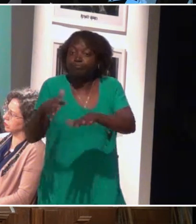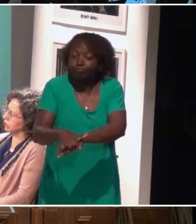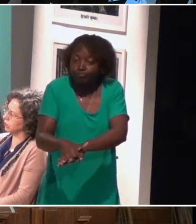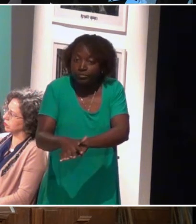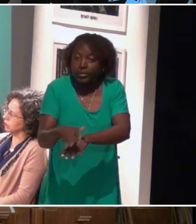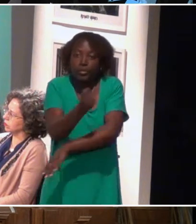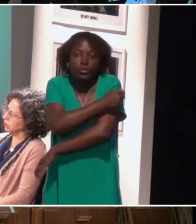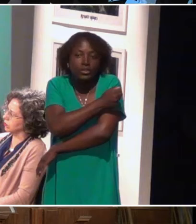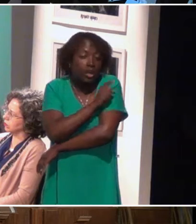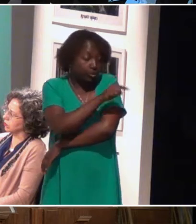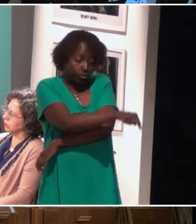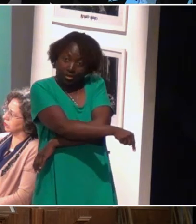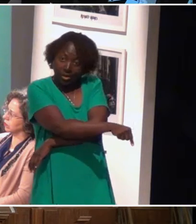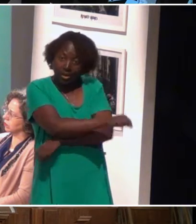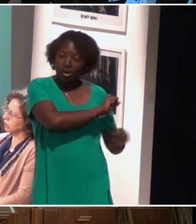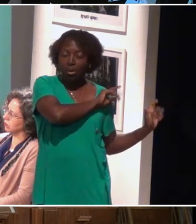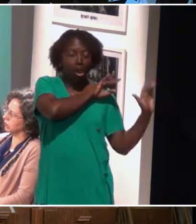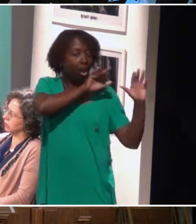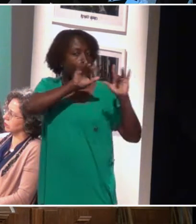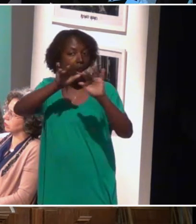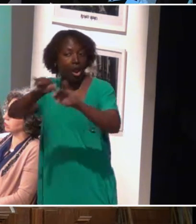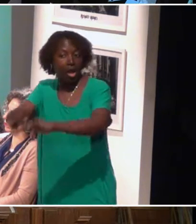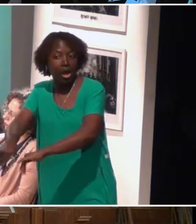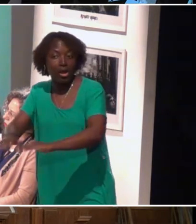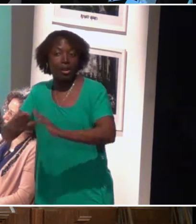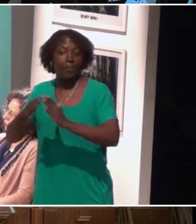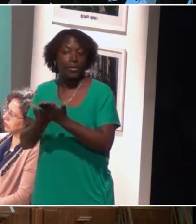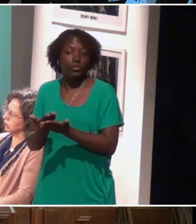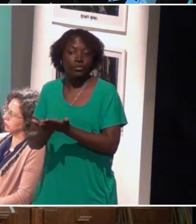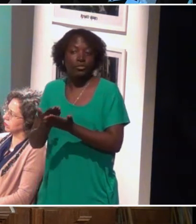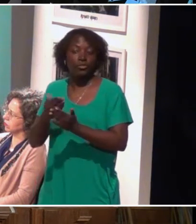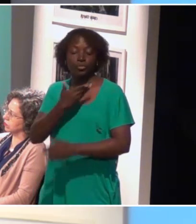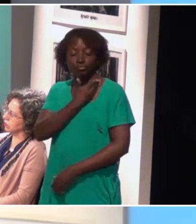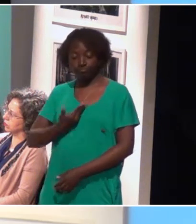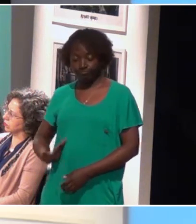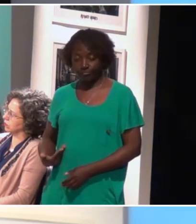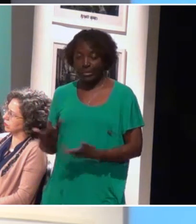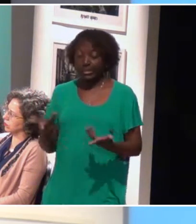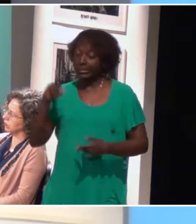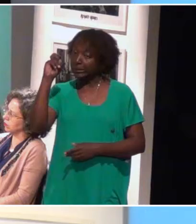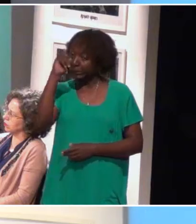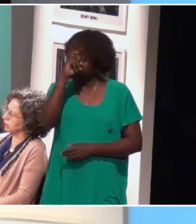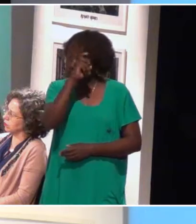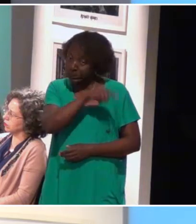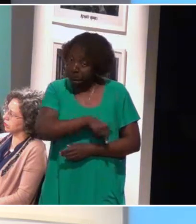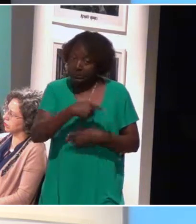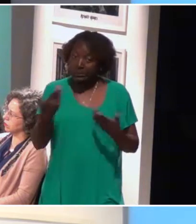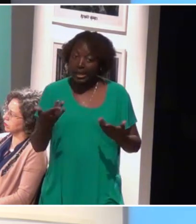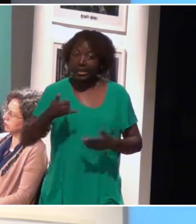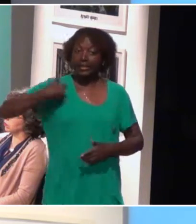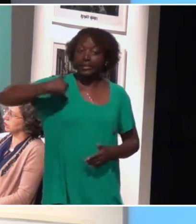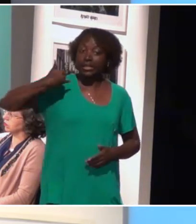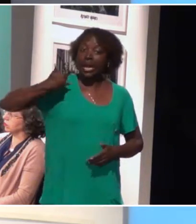Então, todos os alunos que estavam na escola foram para a rede e aí veio essa dificuldade com essa questão das